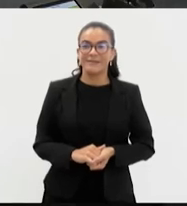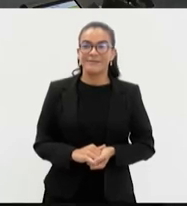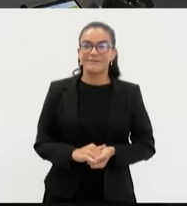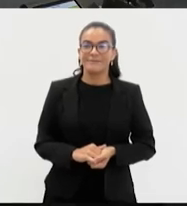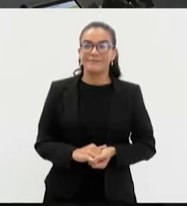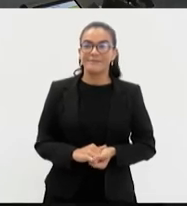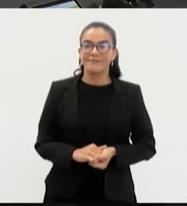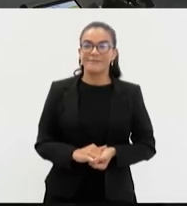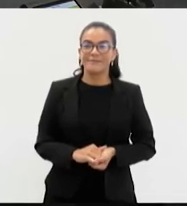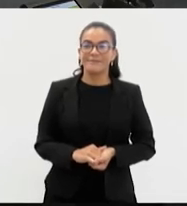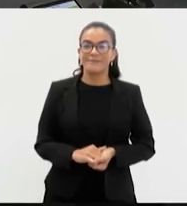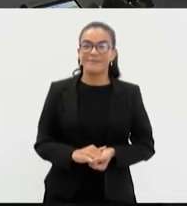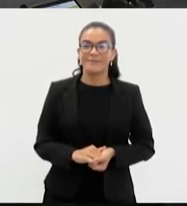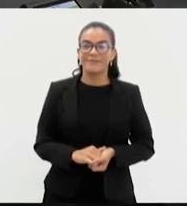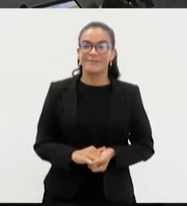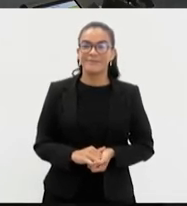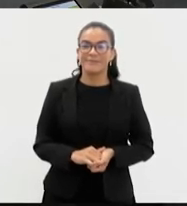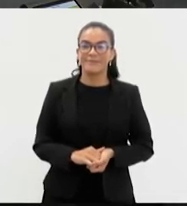minutos